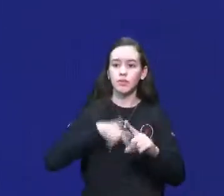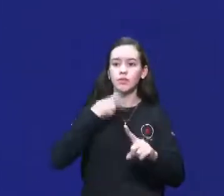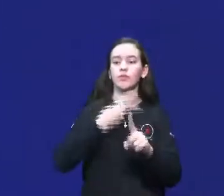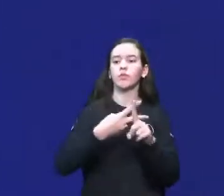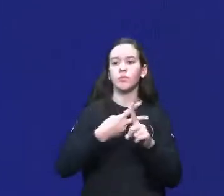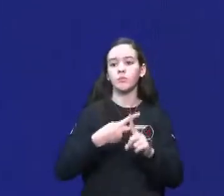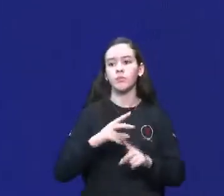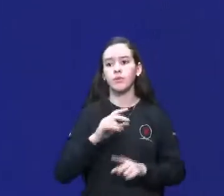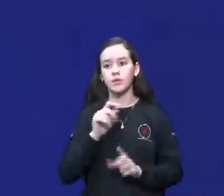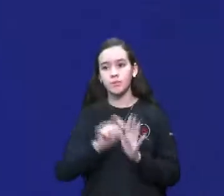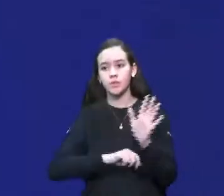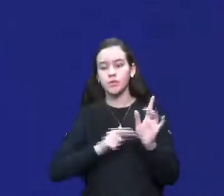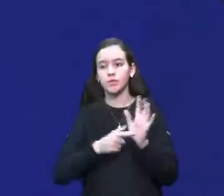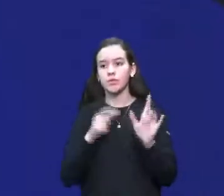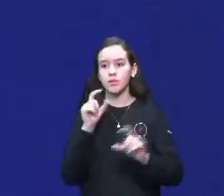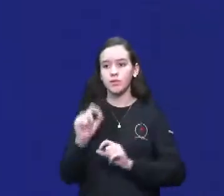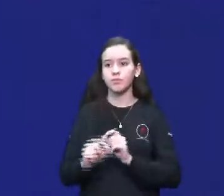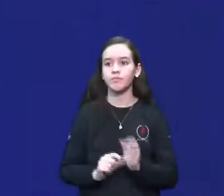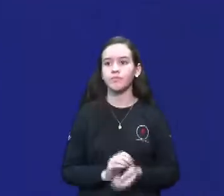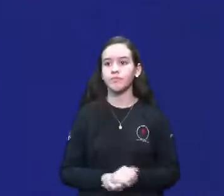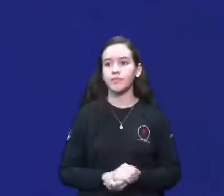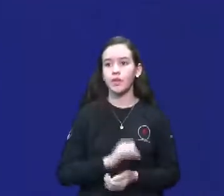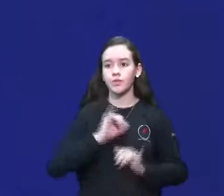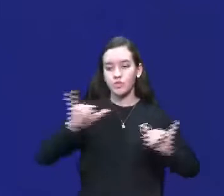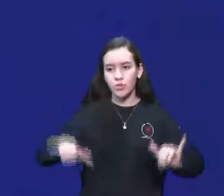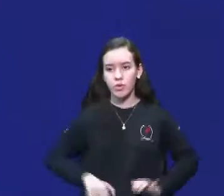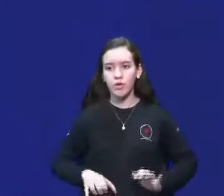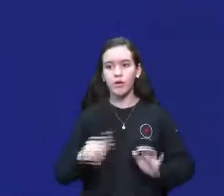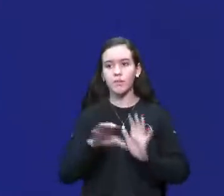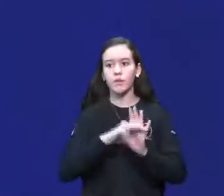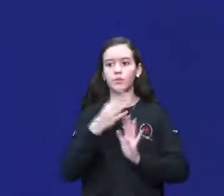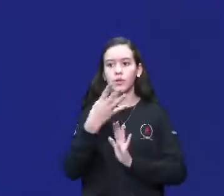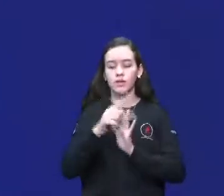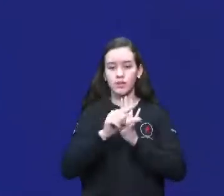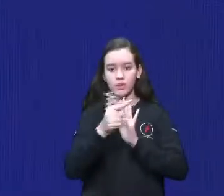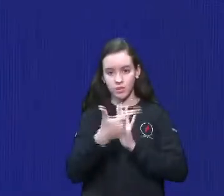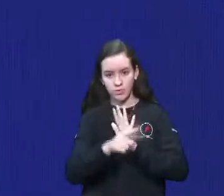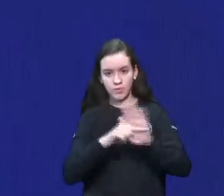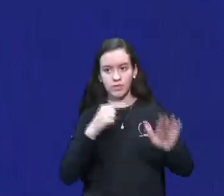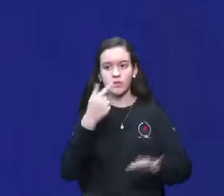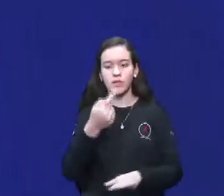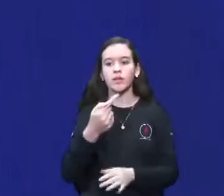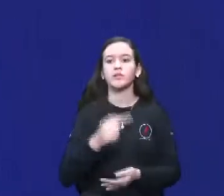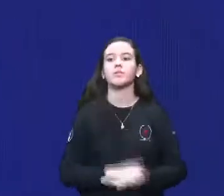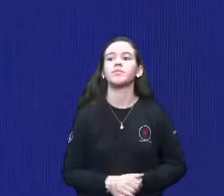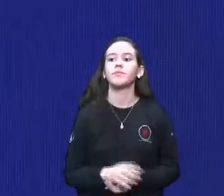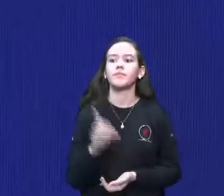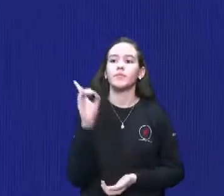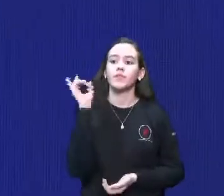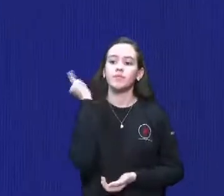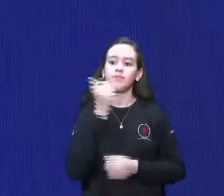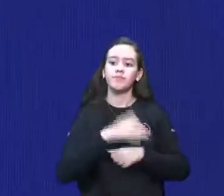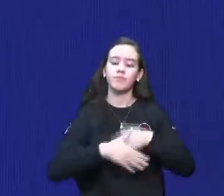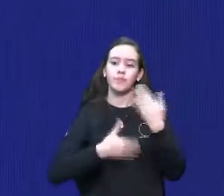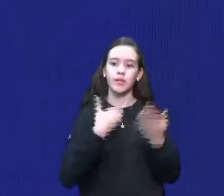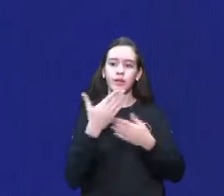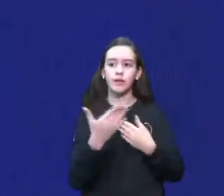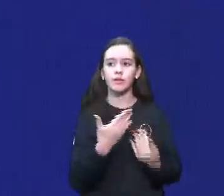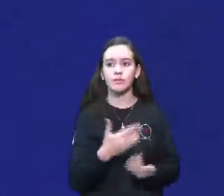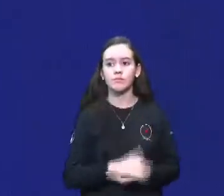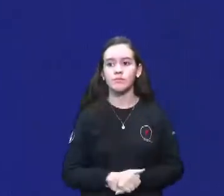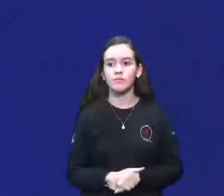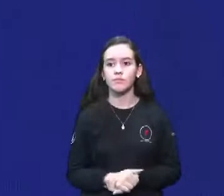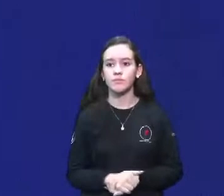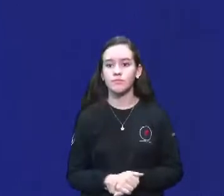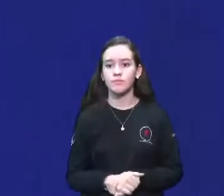diz, Jó 42, no versículo 7, ele bate um papo com os amigos de Jó que estavam lá condenando ele. No versículo 8,